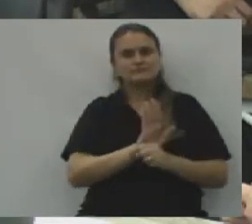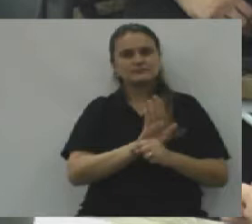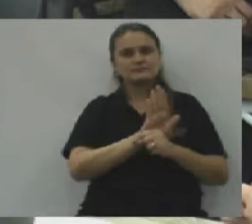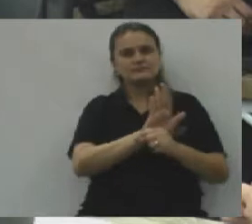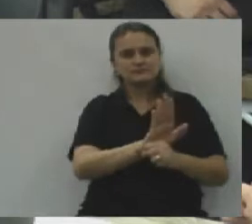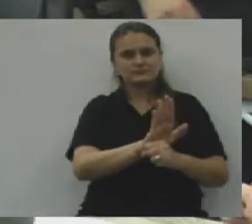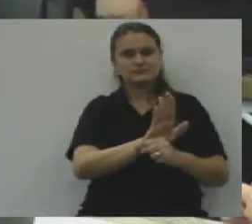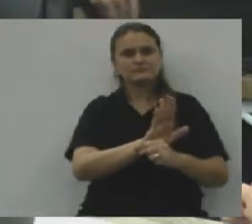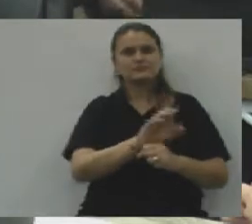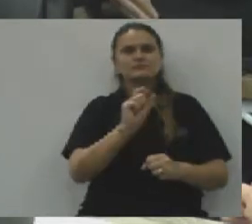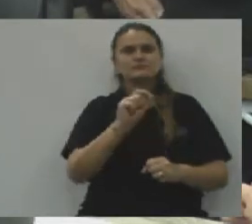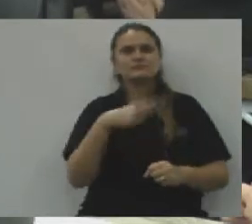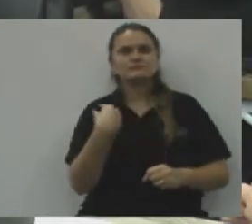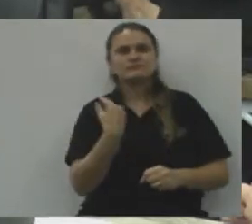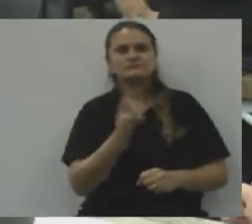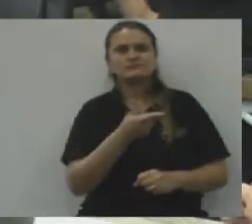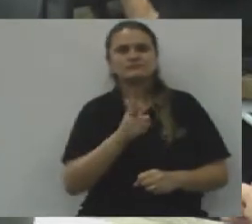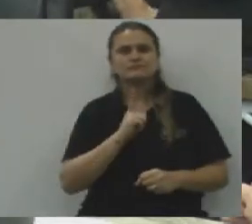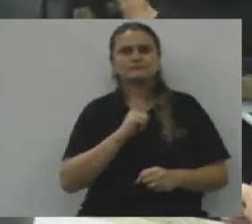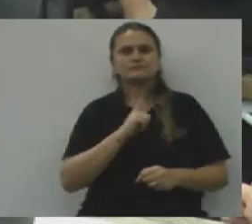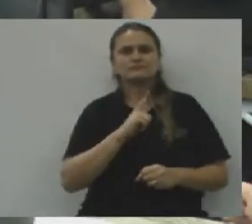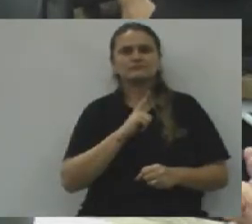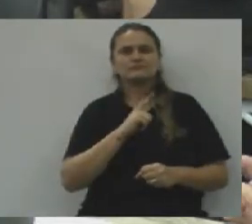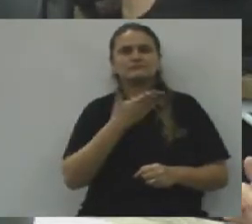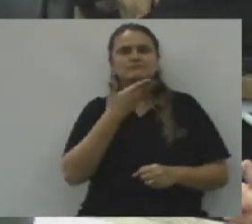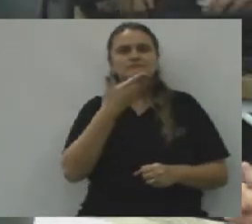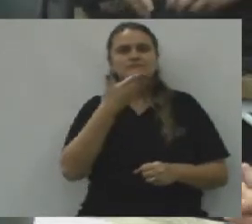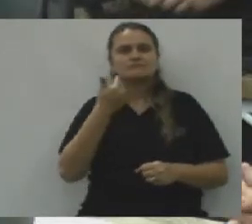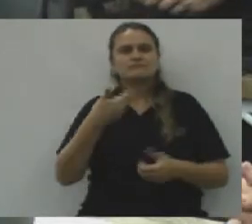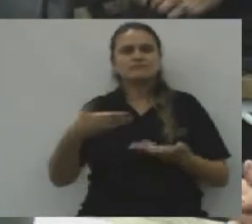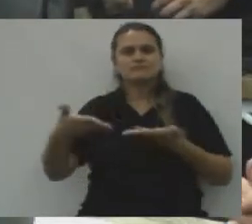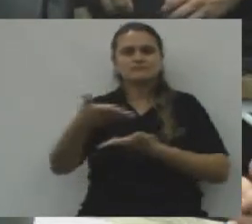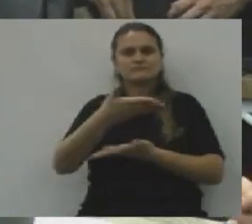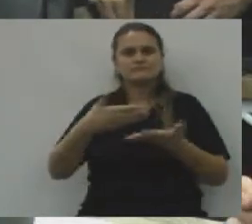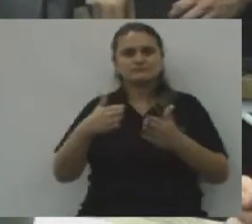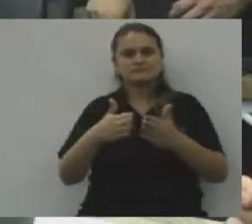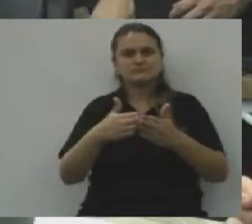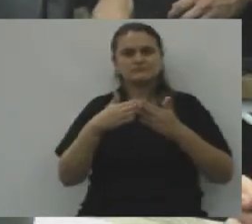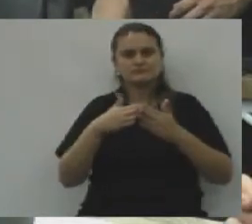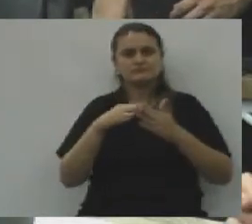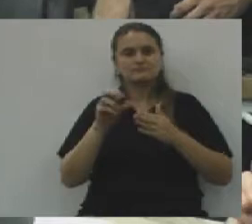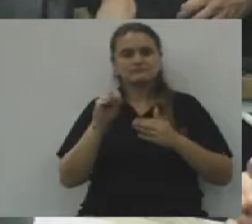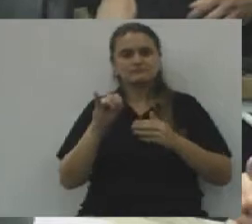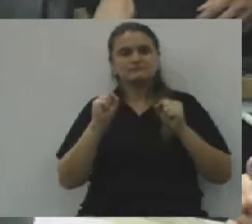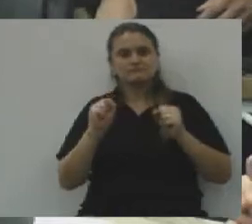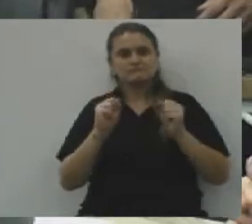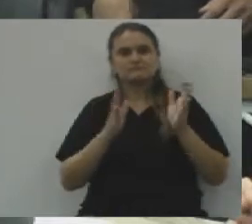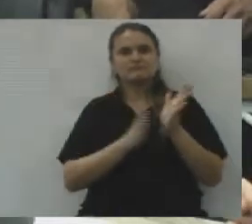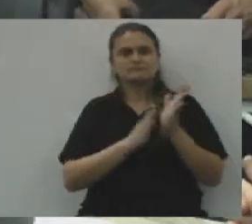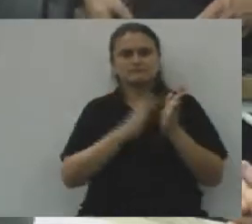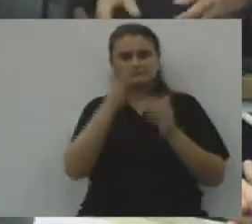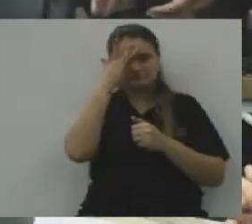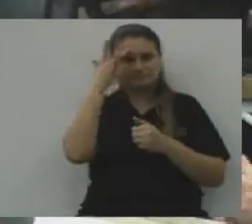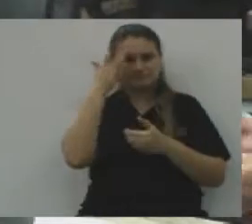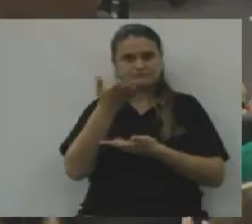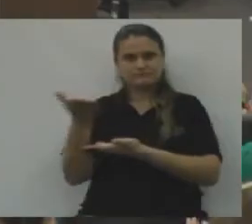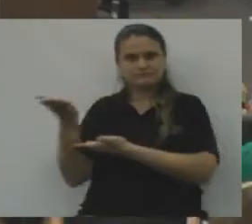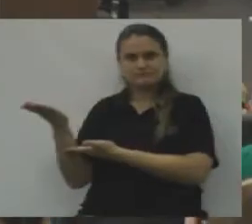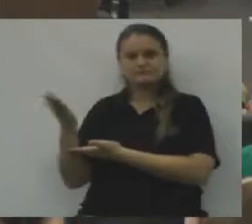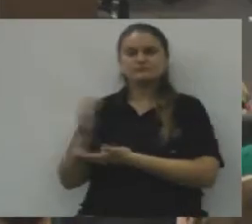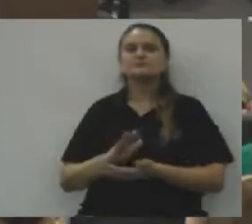o que nós temos para os outros também. Pedir mais uma vez, se for possível, uma salva de palmas no momento